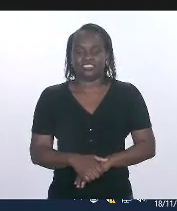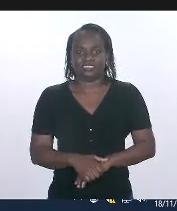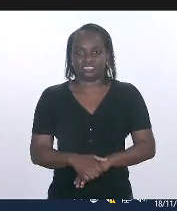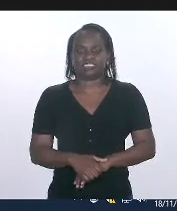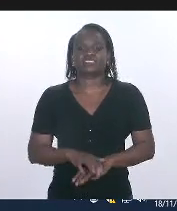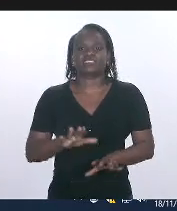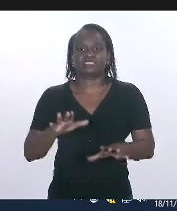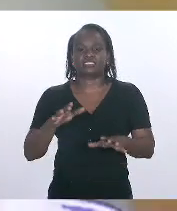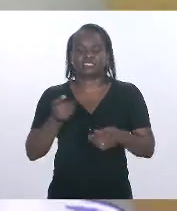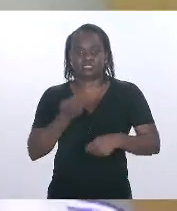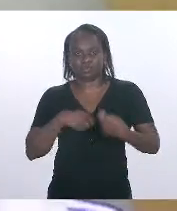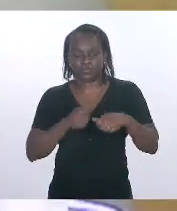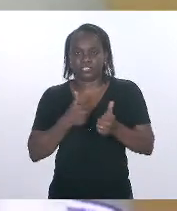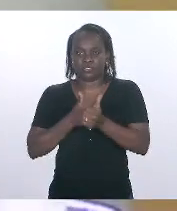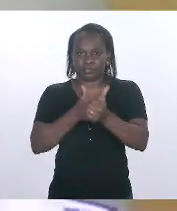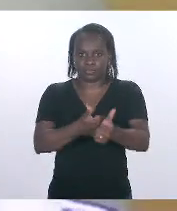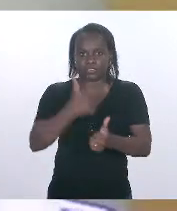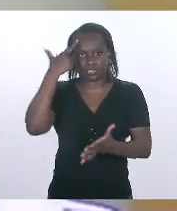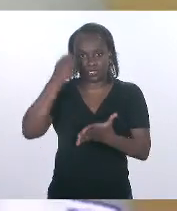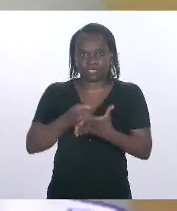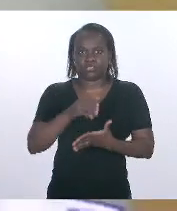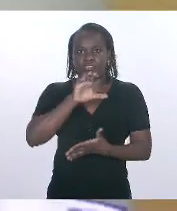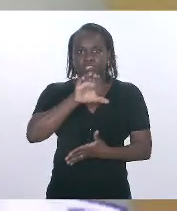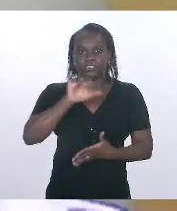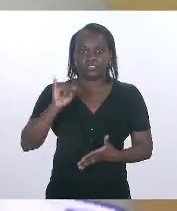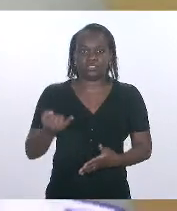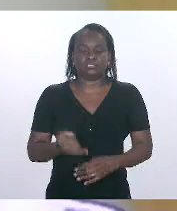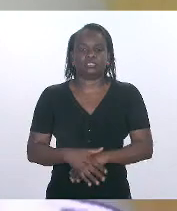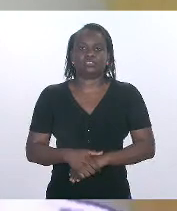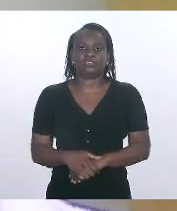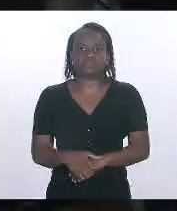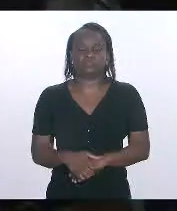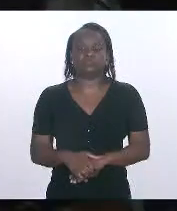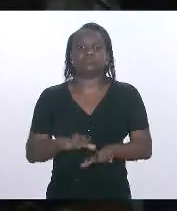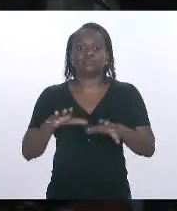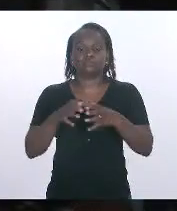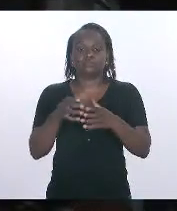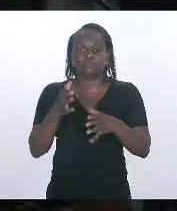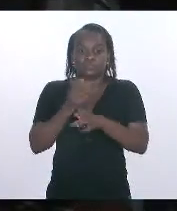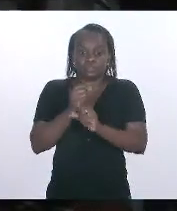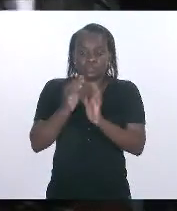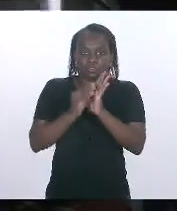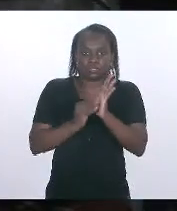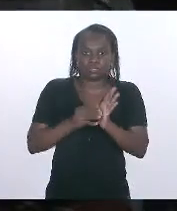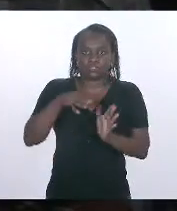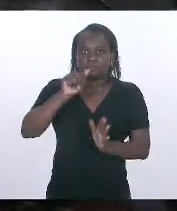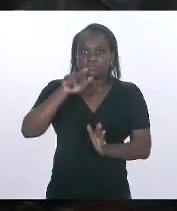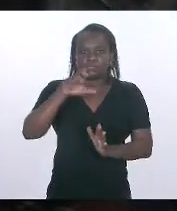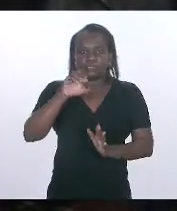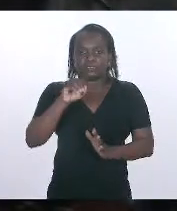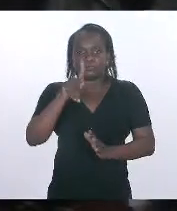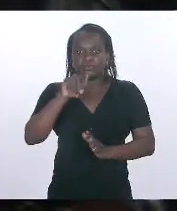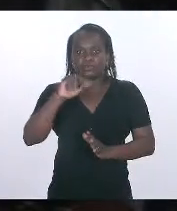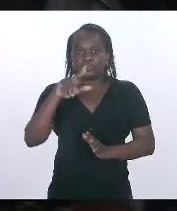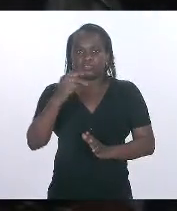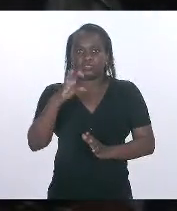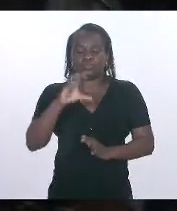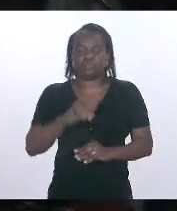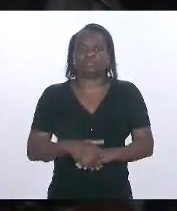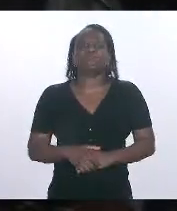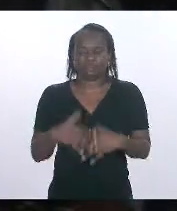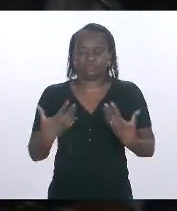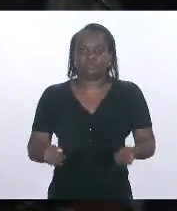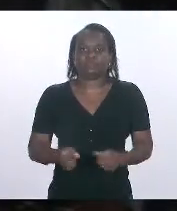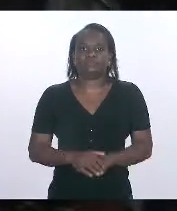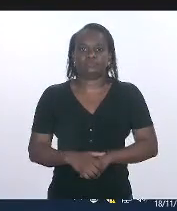A Comissão de Economia acompanha o parecer da Comissão de Constituição e Justiça, presidente. Pela Comissão de Orçamento, deputado Márcio Pacheco.